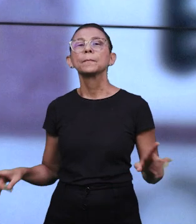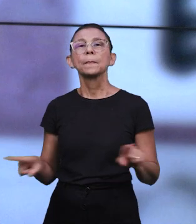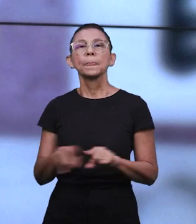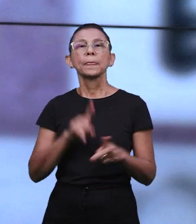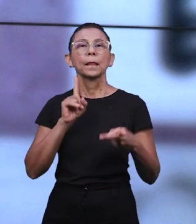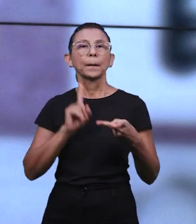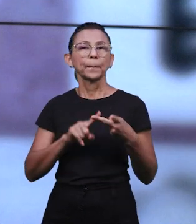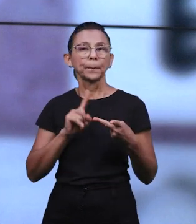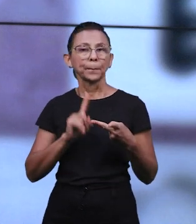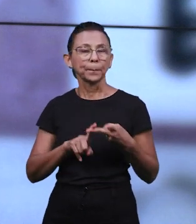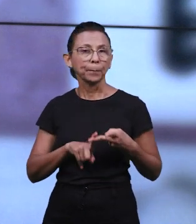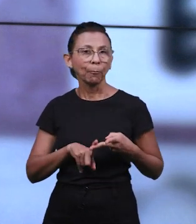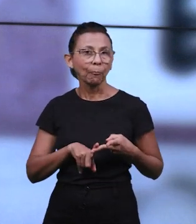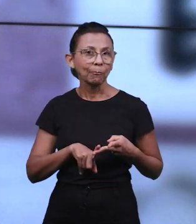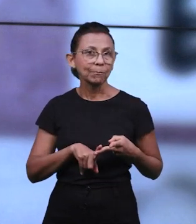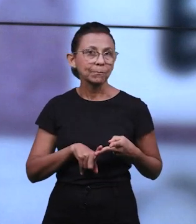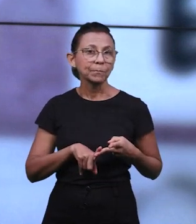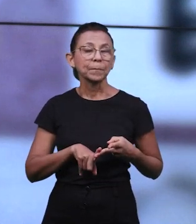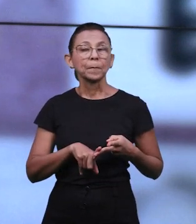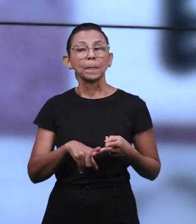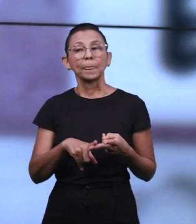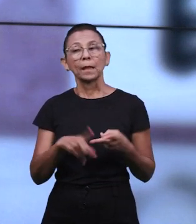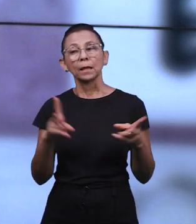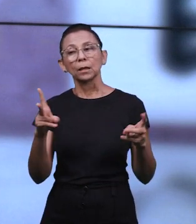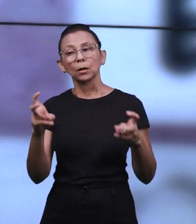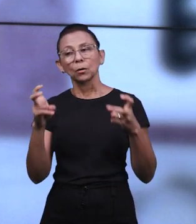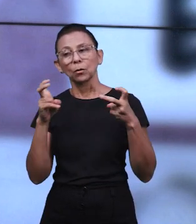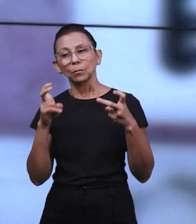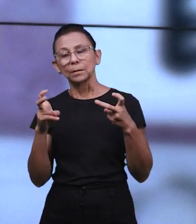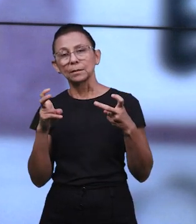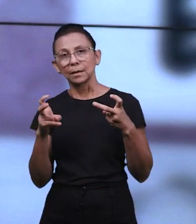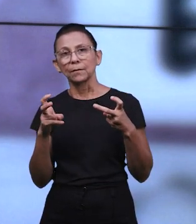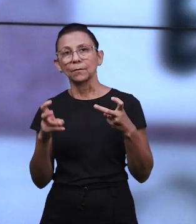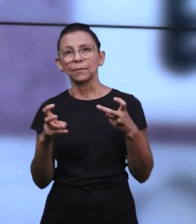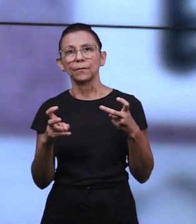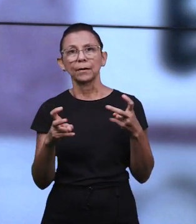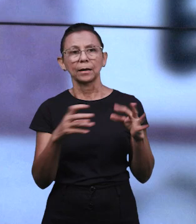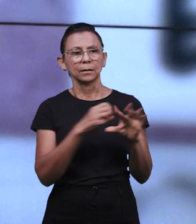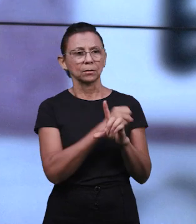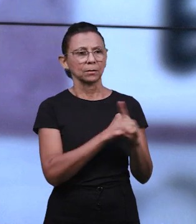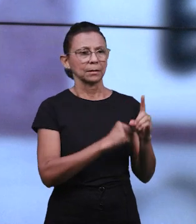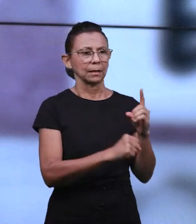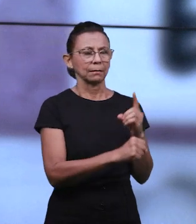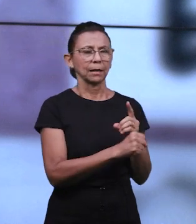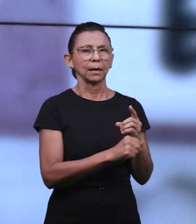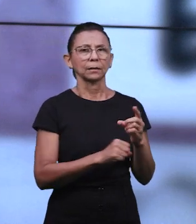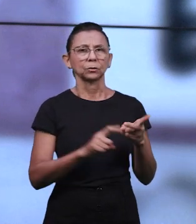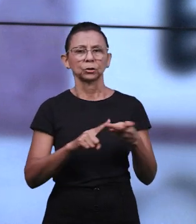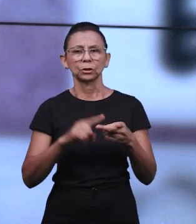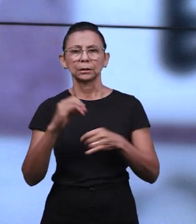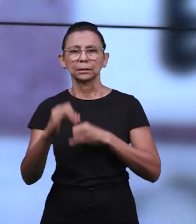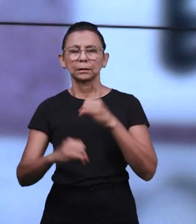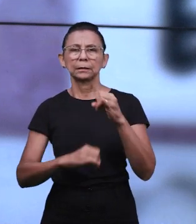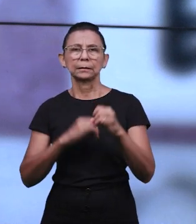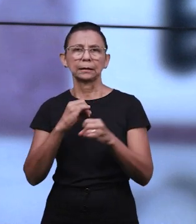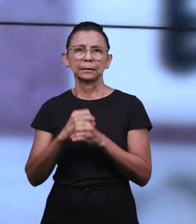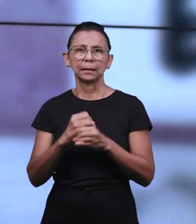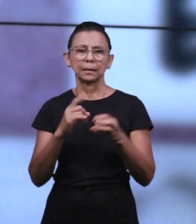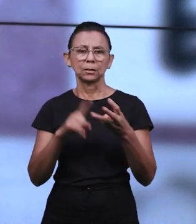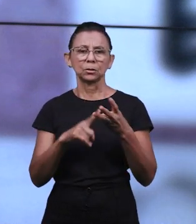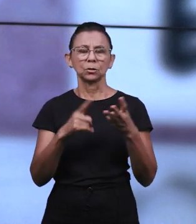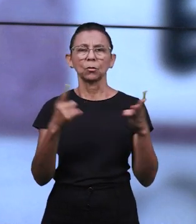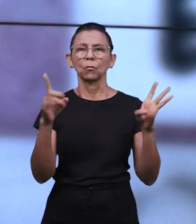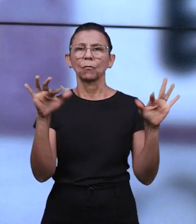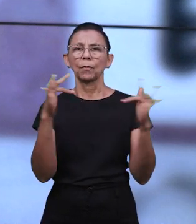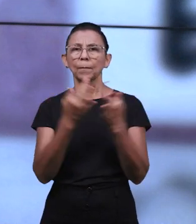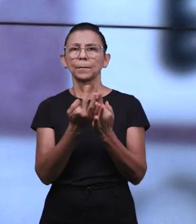de não assumirmos determinadas narrativas presentes na sociedade, na internet, nas escolas, em outras